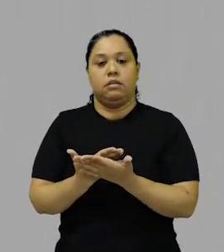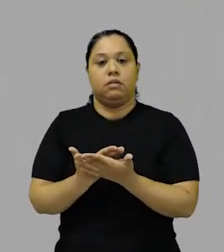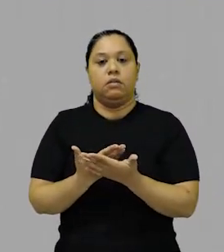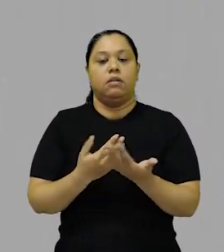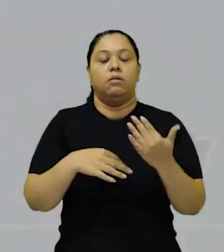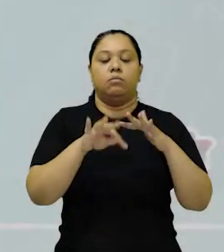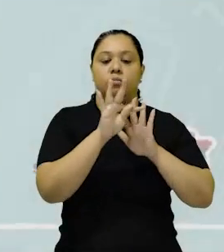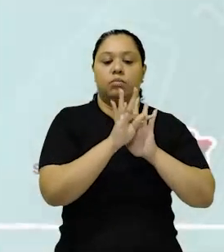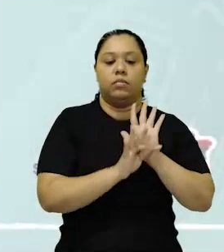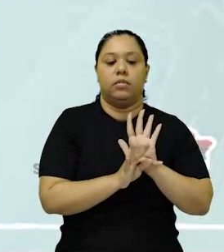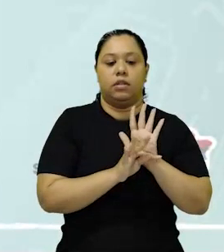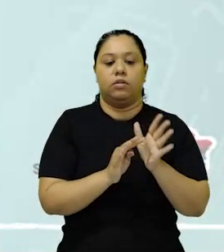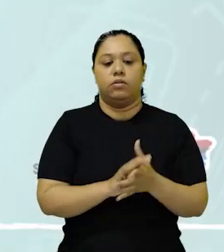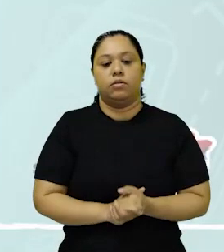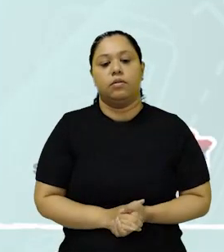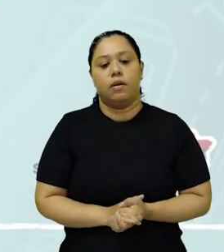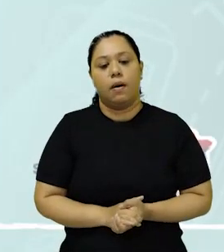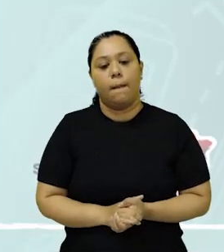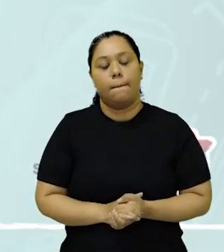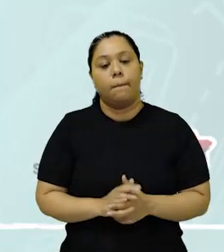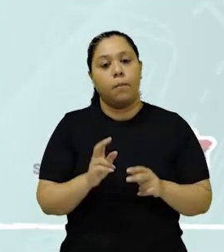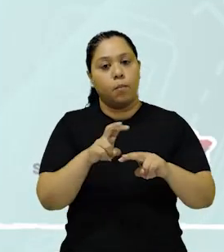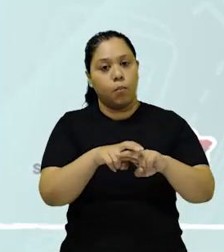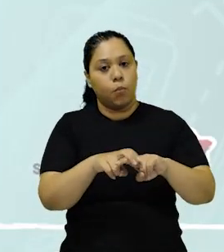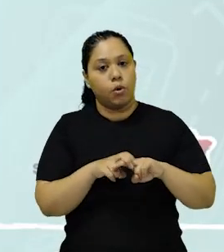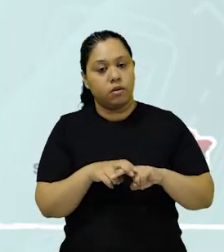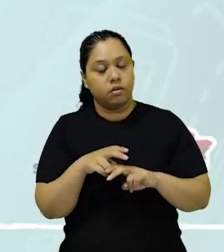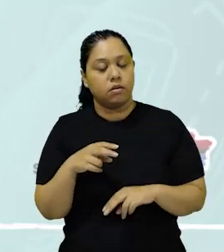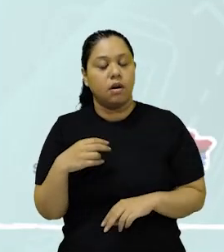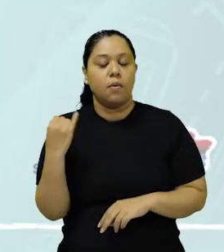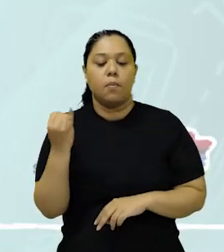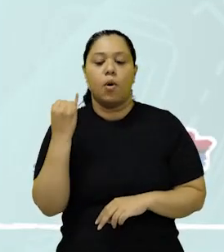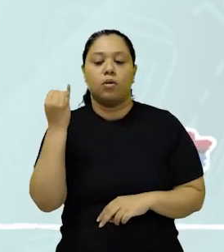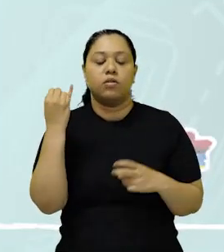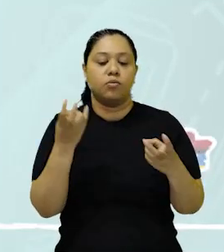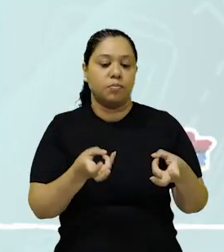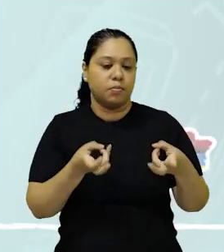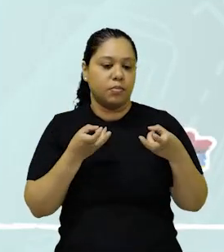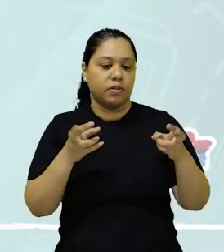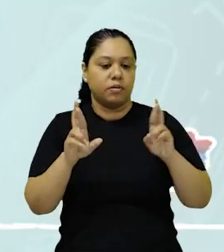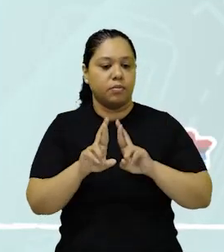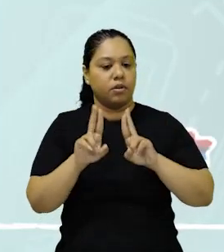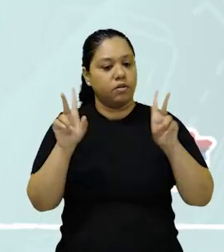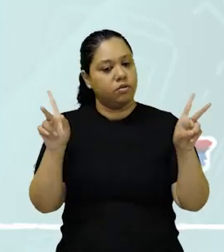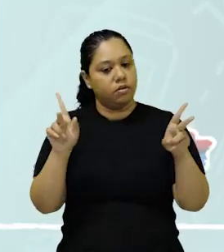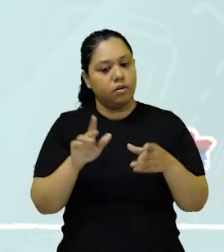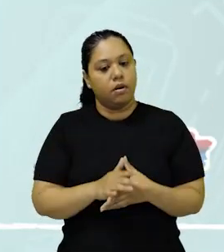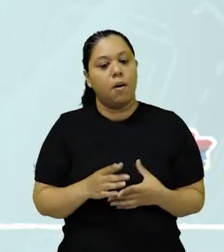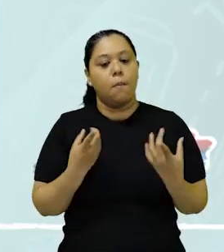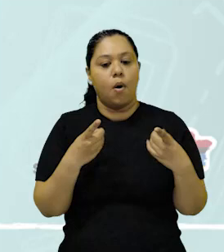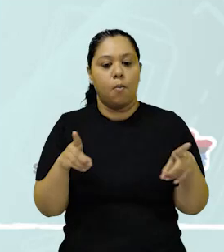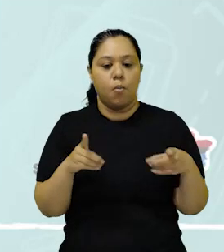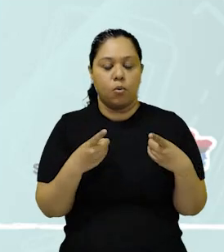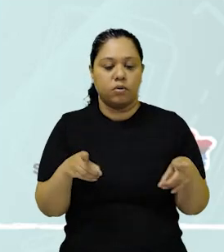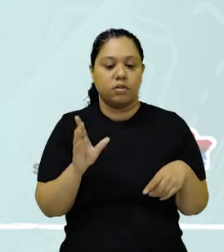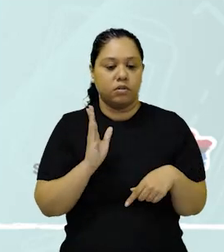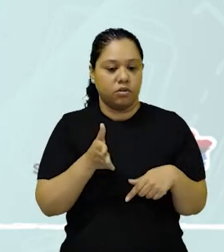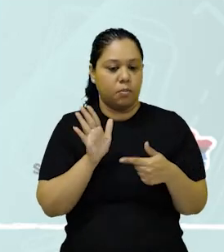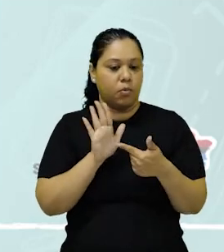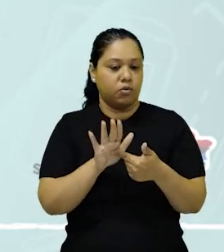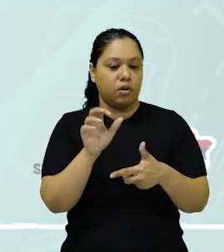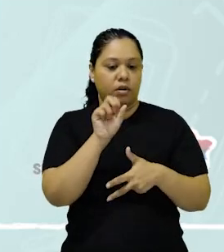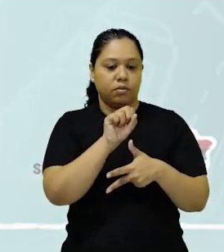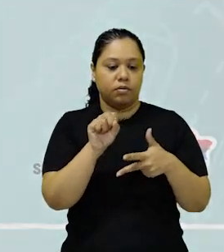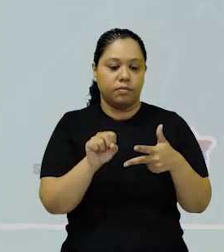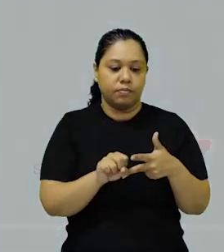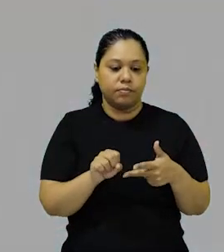texto. Tá? Por isso que é interessante você analisar essas diferenças. Vejam só algumas músicas que já foram citadas. Tá?